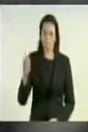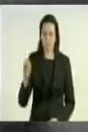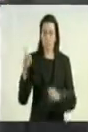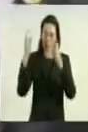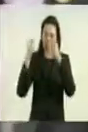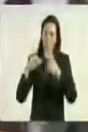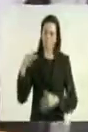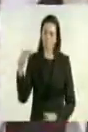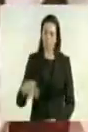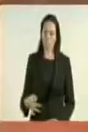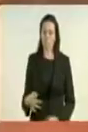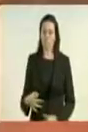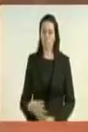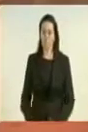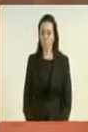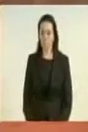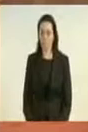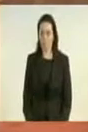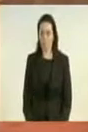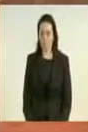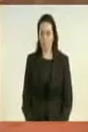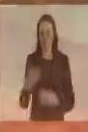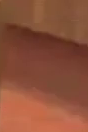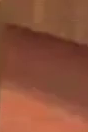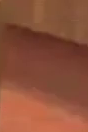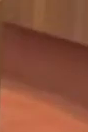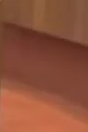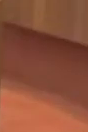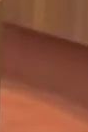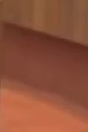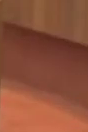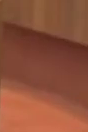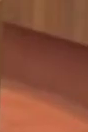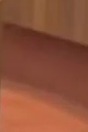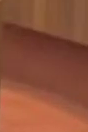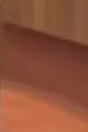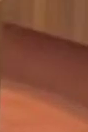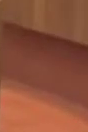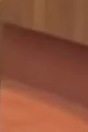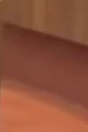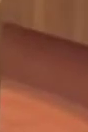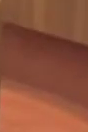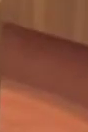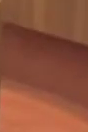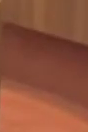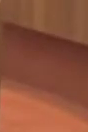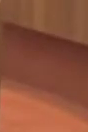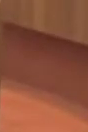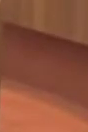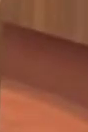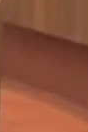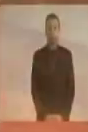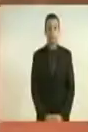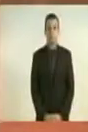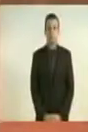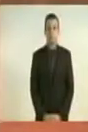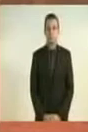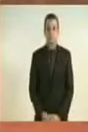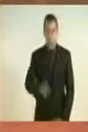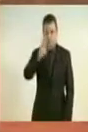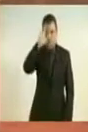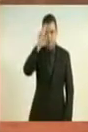obrigado. Obrigado, deputado. Senhor presidente, eu queria apenas destacar esta matéria e destacar também a atuação da Comissão de